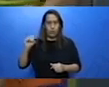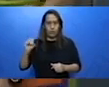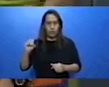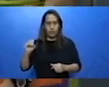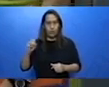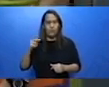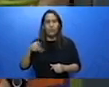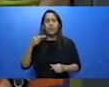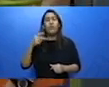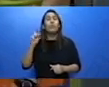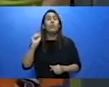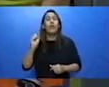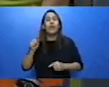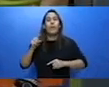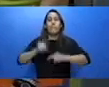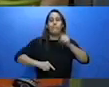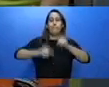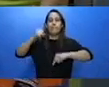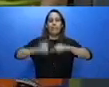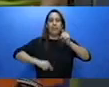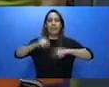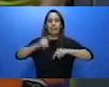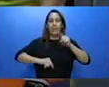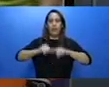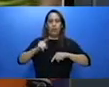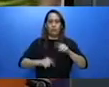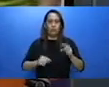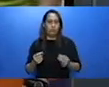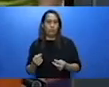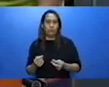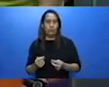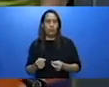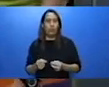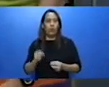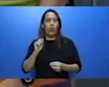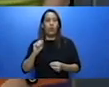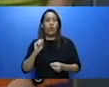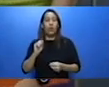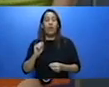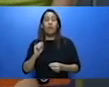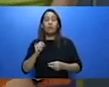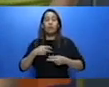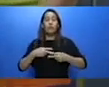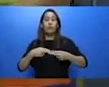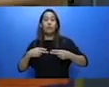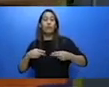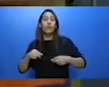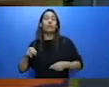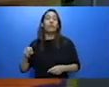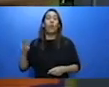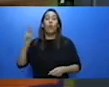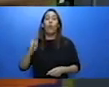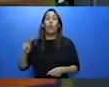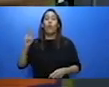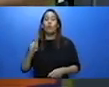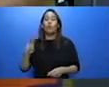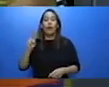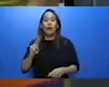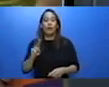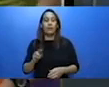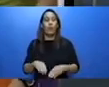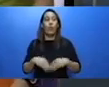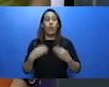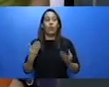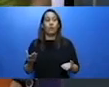De materiais, não é? Então, o que nós vamos utilizar? Então,